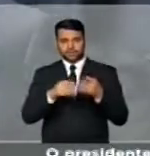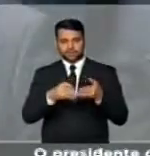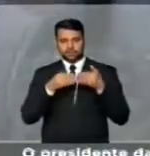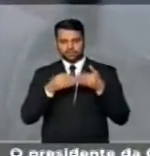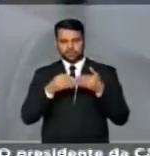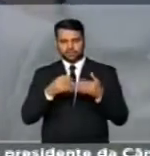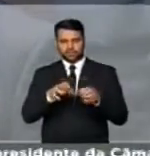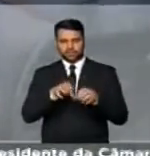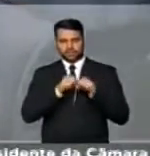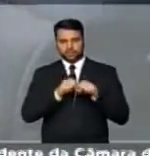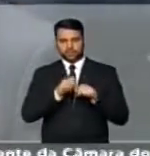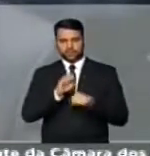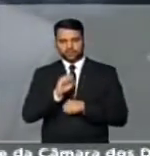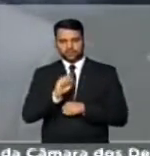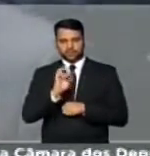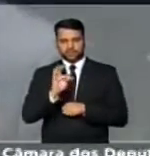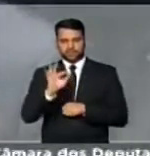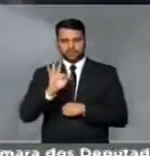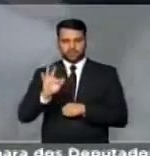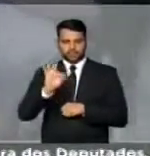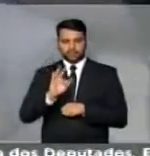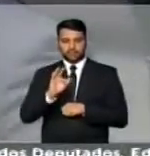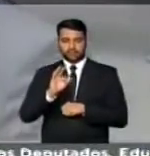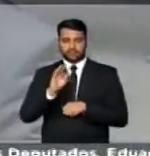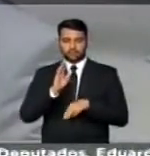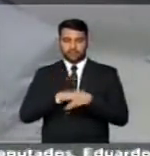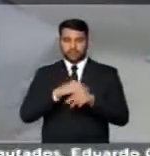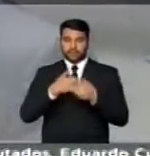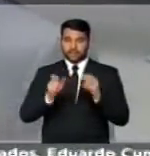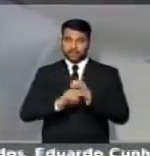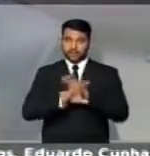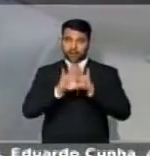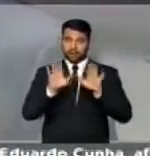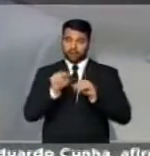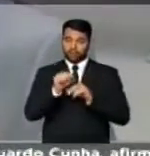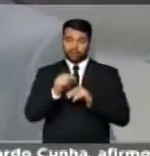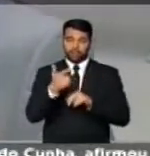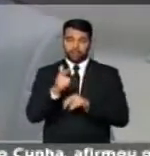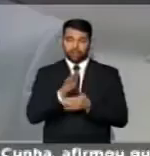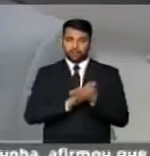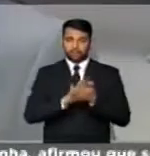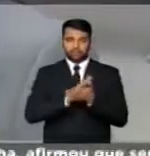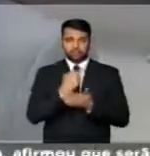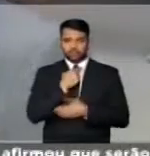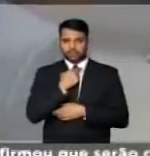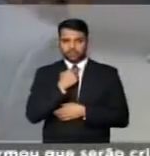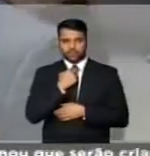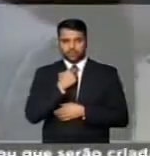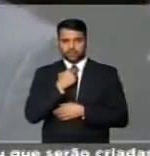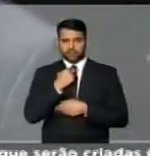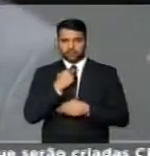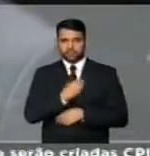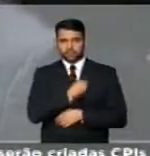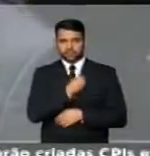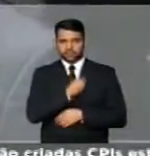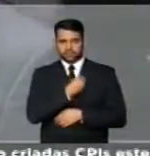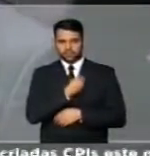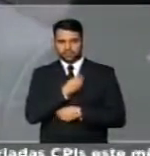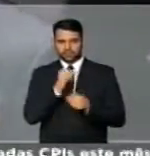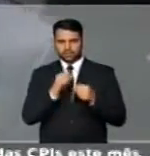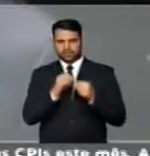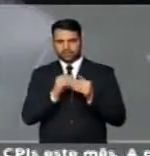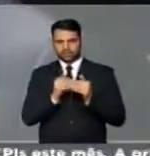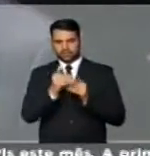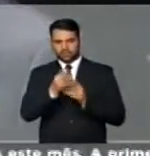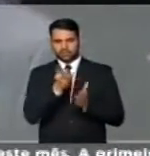da denúncia pelo Supremo, também fica mais do que claro de que ele não poderá, por estar na linha